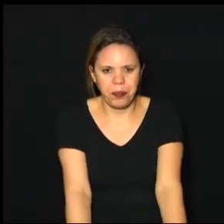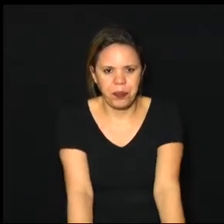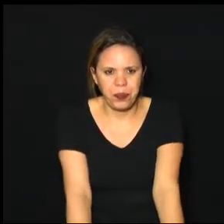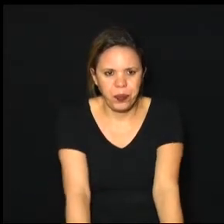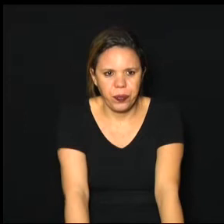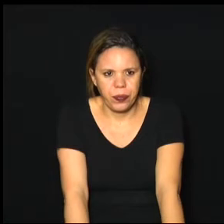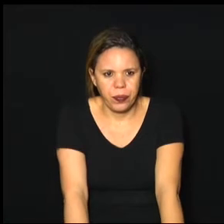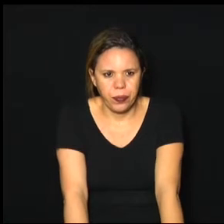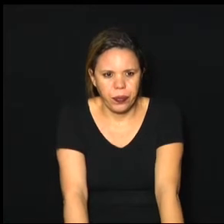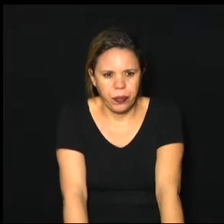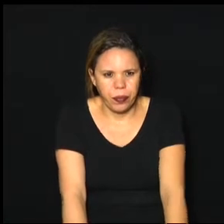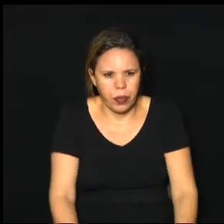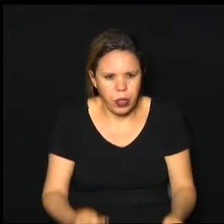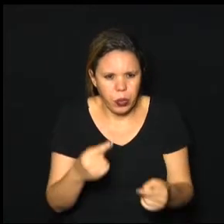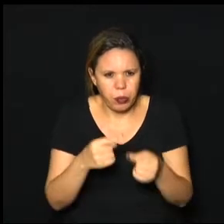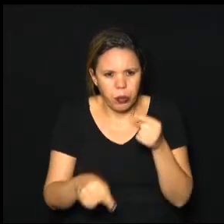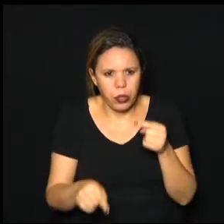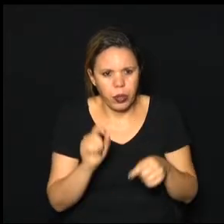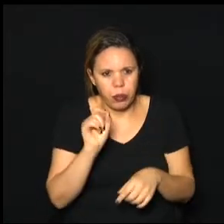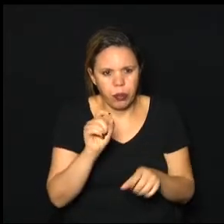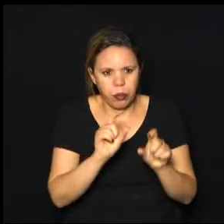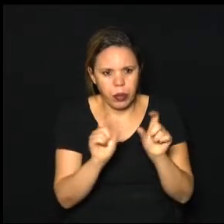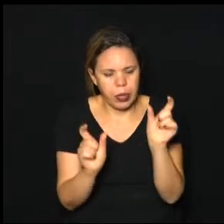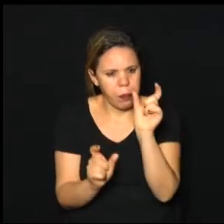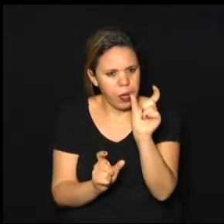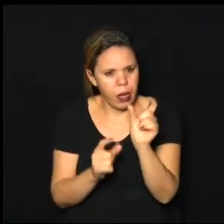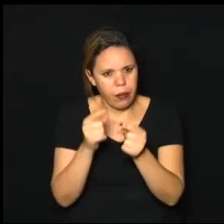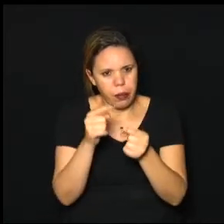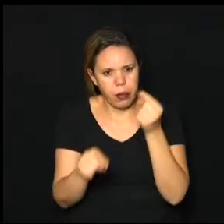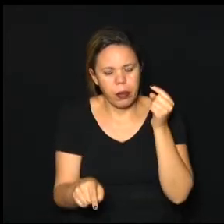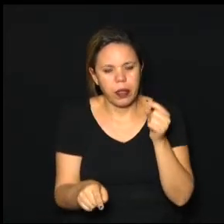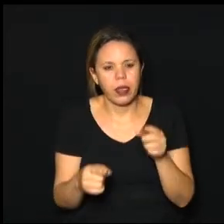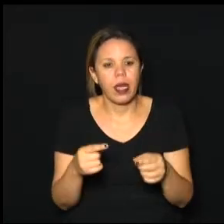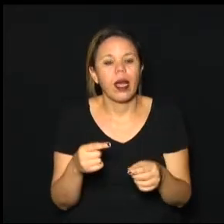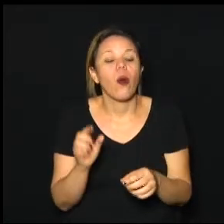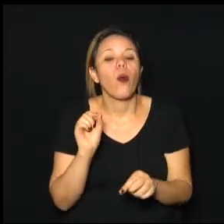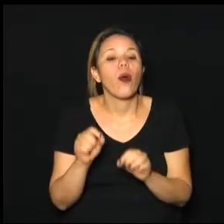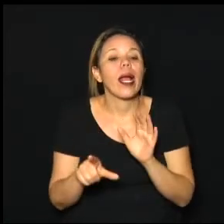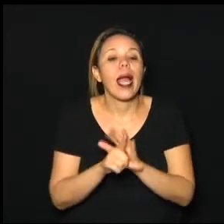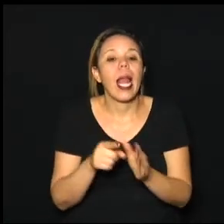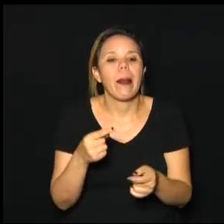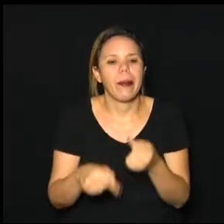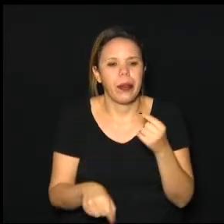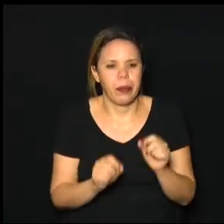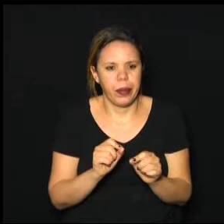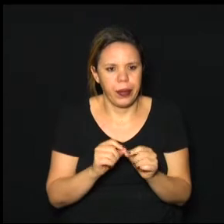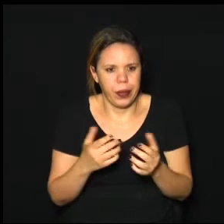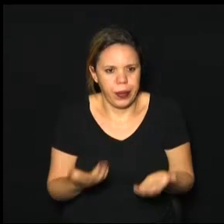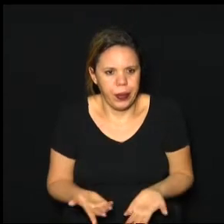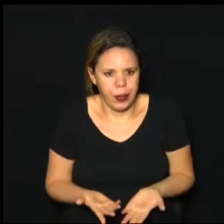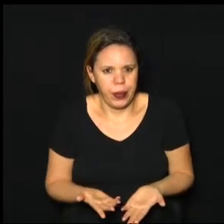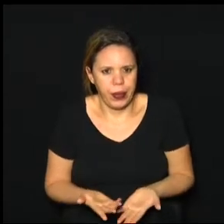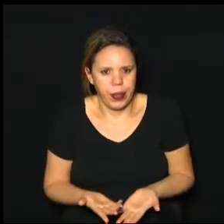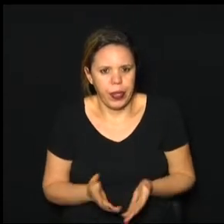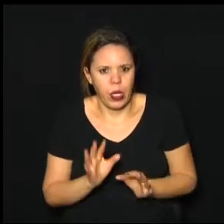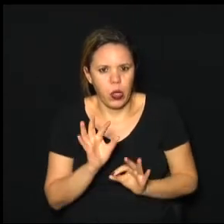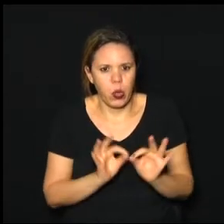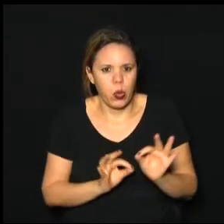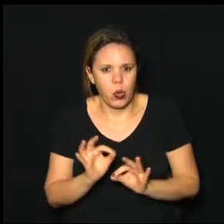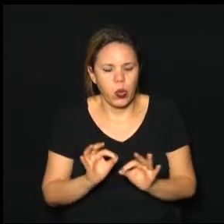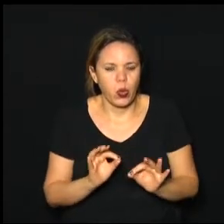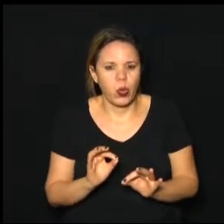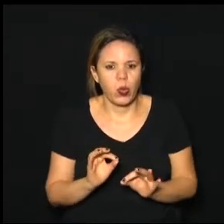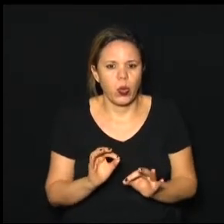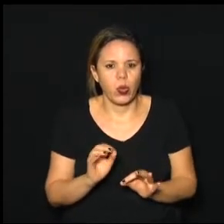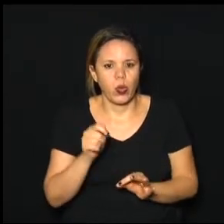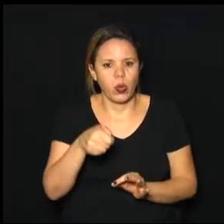Tá sim, tá ali no proibido. A lei veda a justa posição. O que é isso? A justa posição ocorre quando você